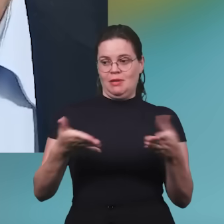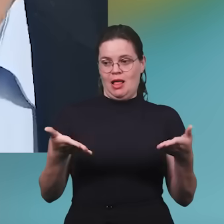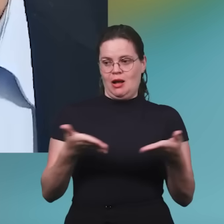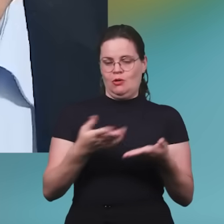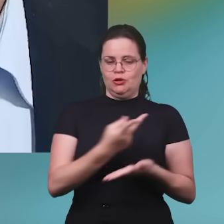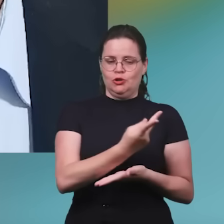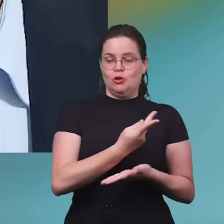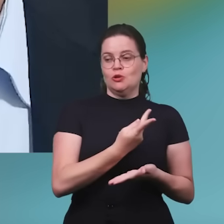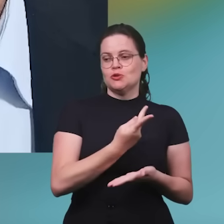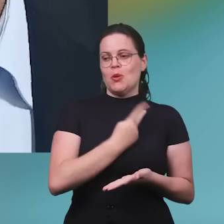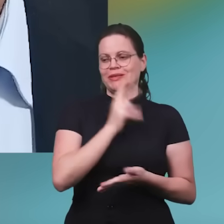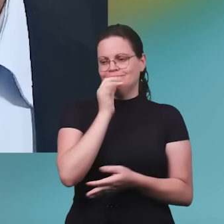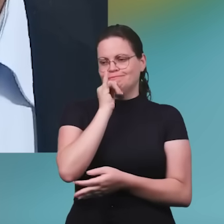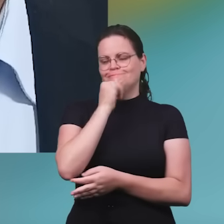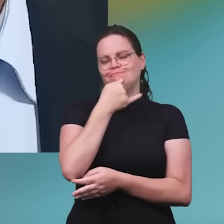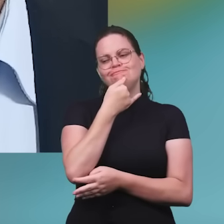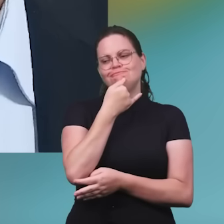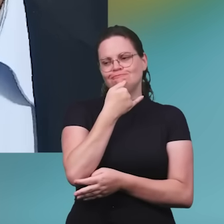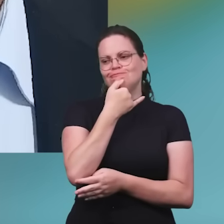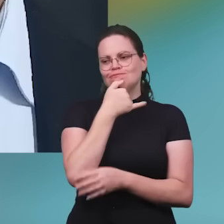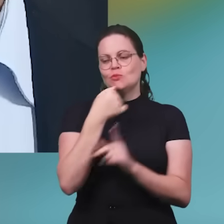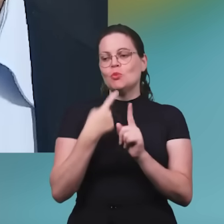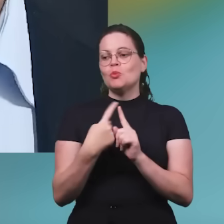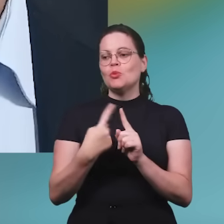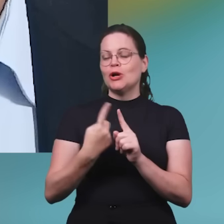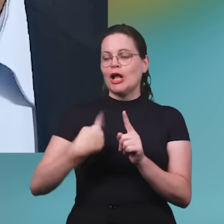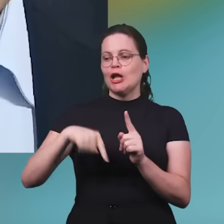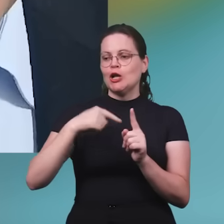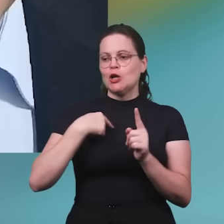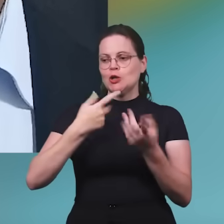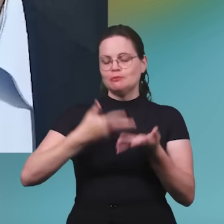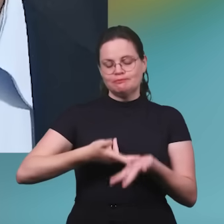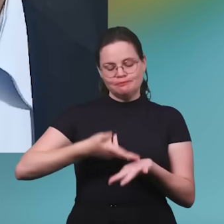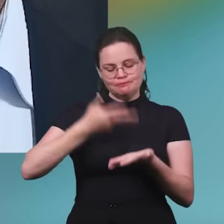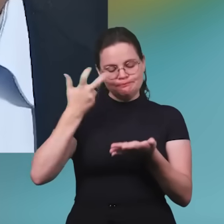estávamos muito tristes, porque nós